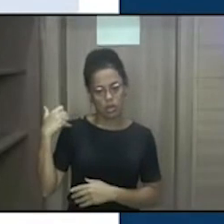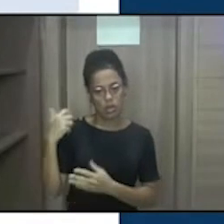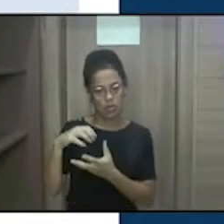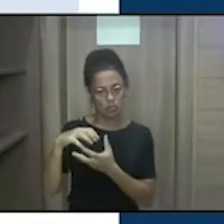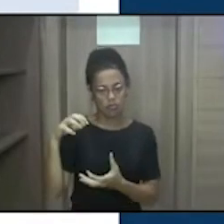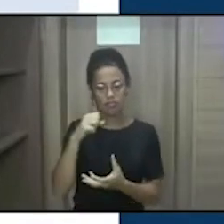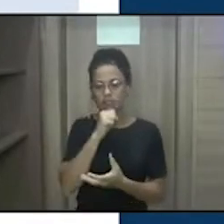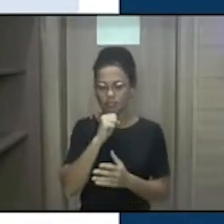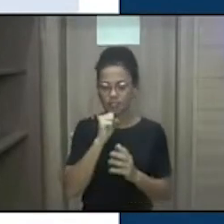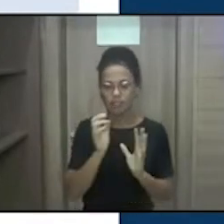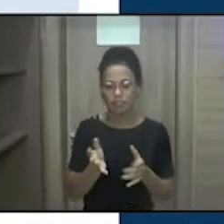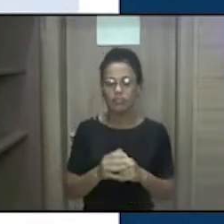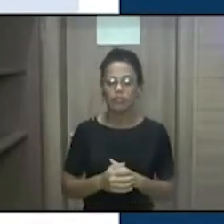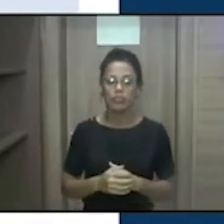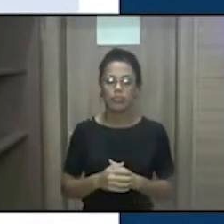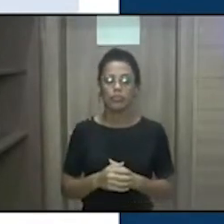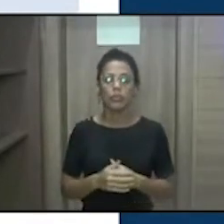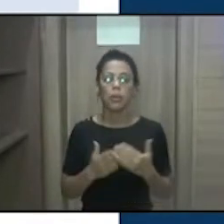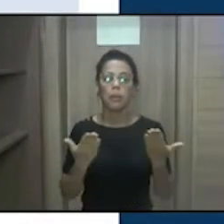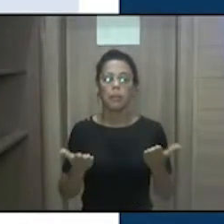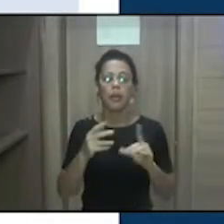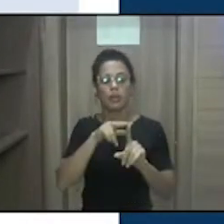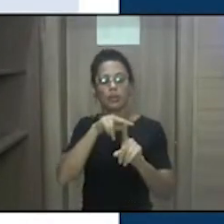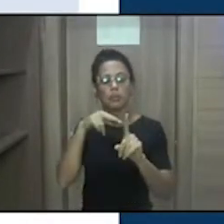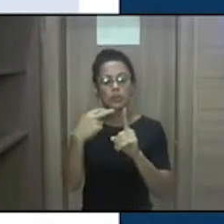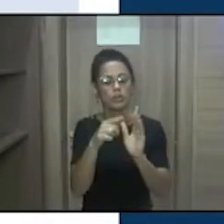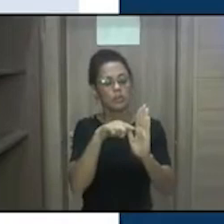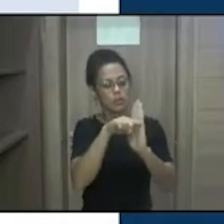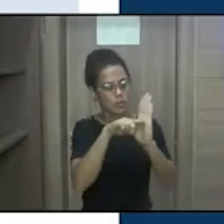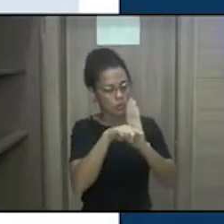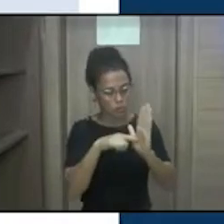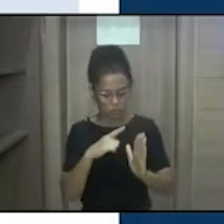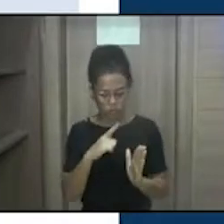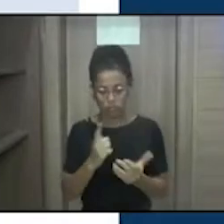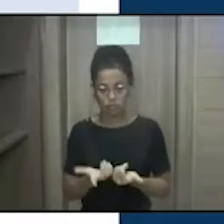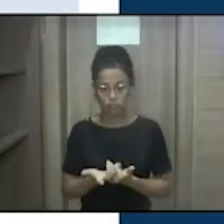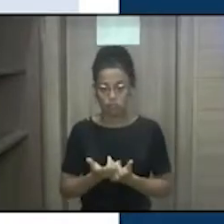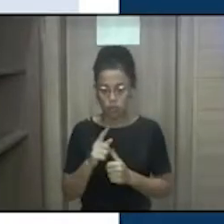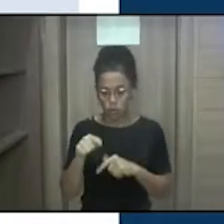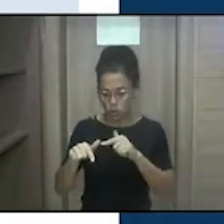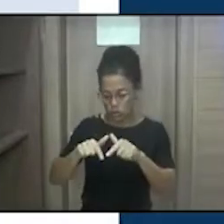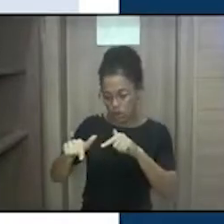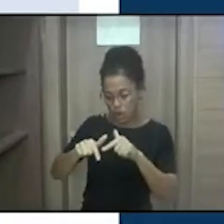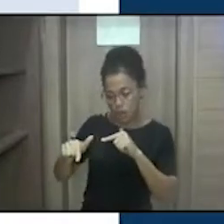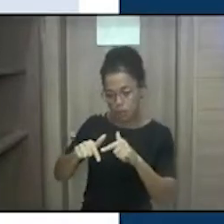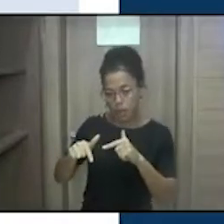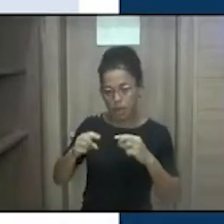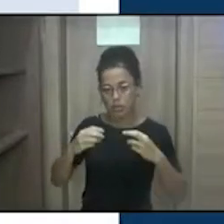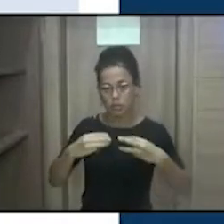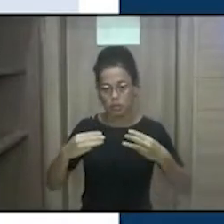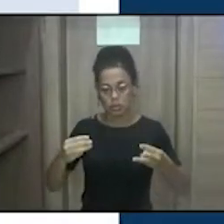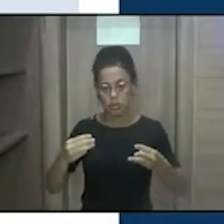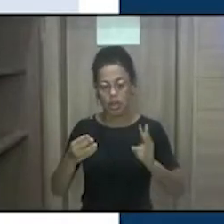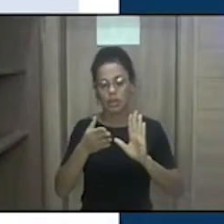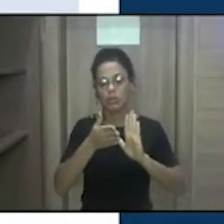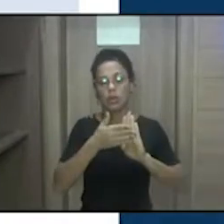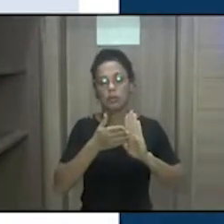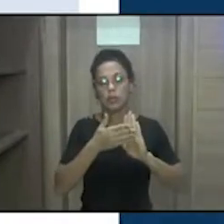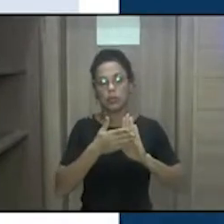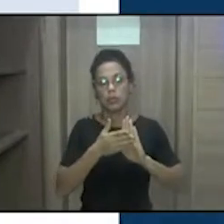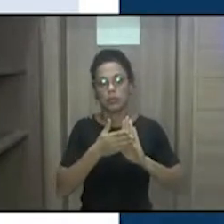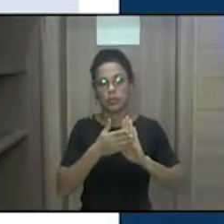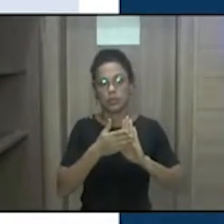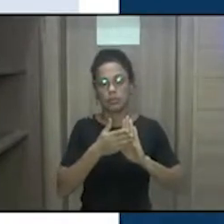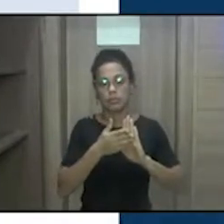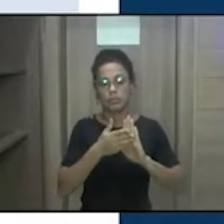recomendações, mas o slide seguinte será mais da perspectiva da pesquisa. Então, a gente tem trabalhado com o Ministério com a seguinte proposta, né, que, na